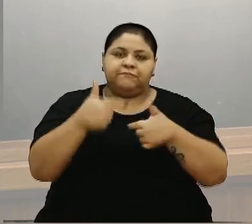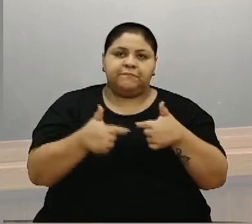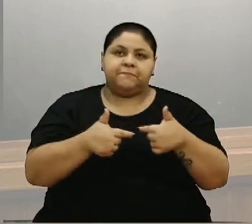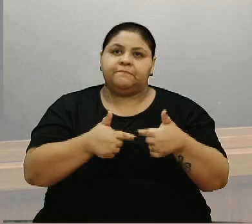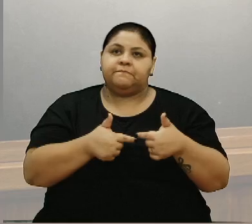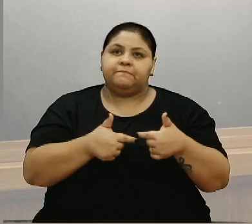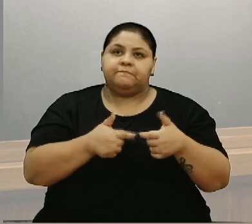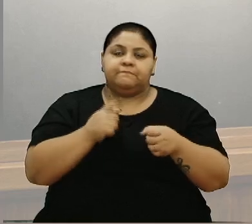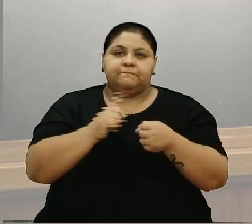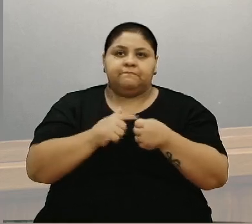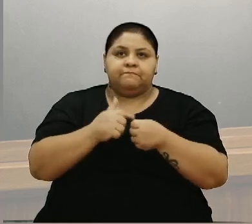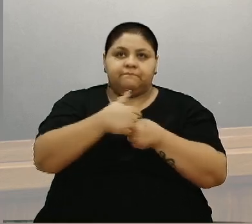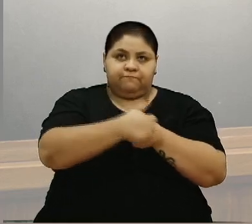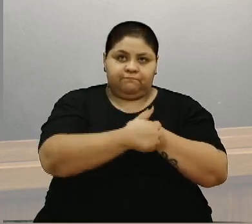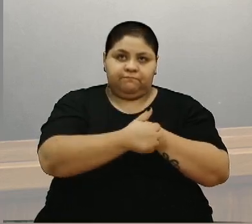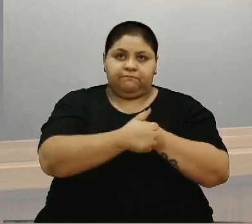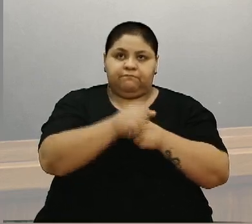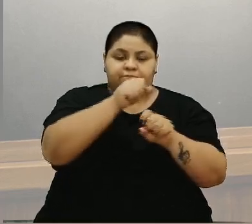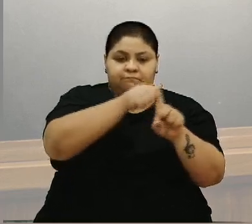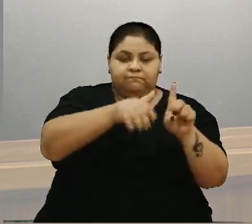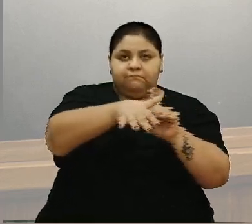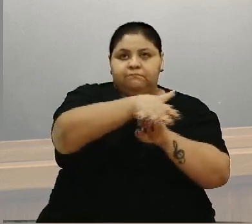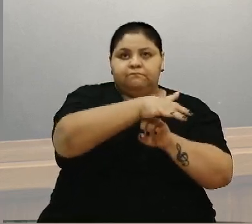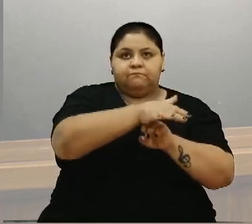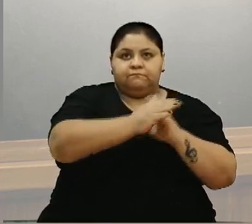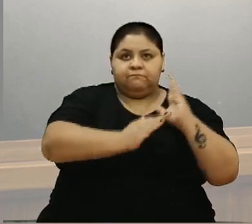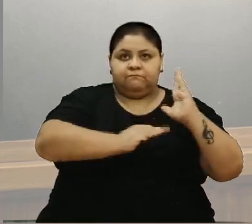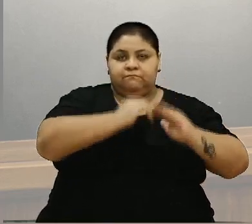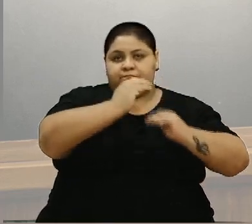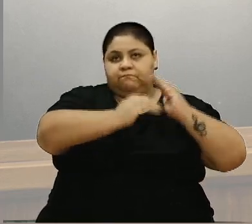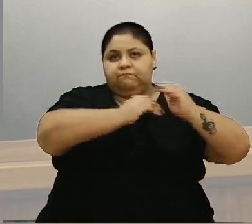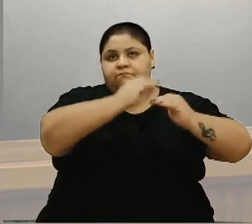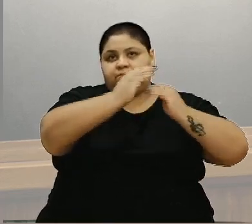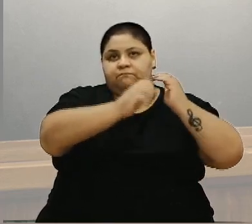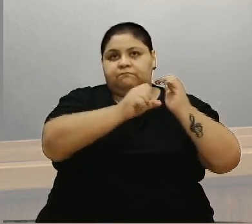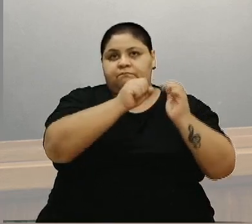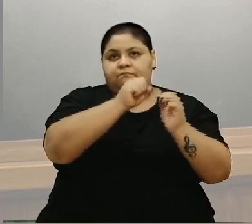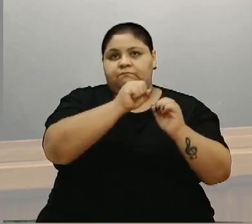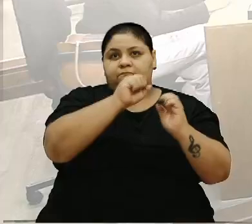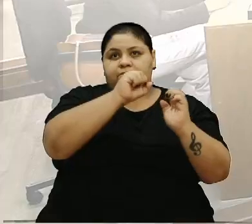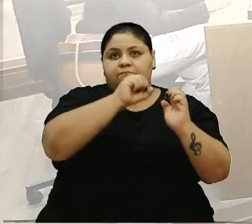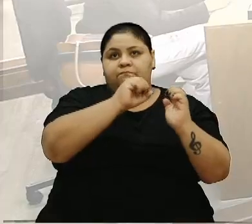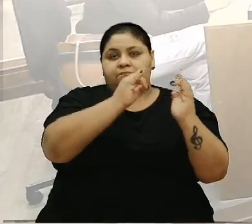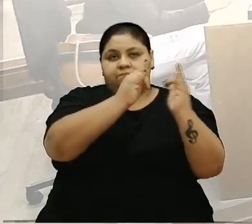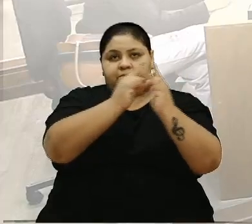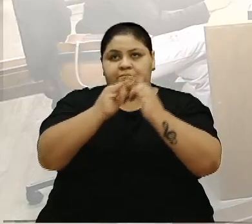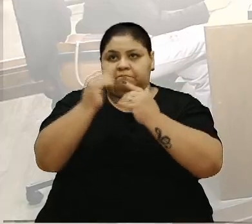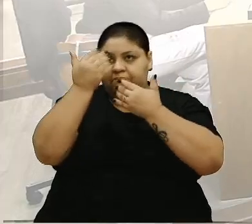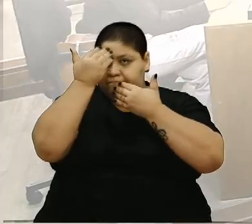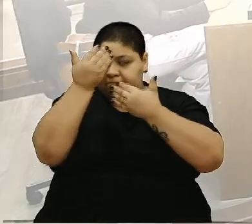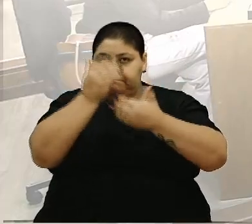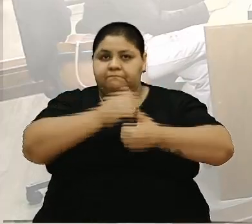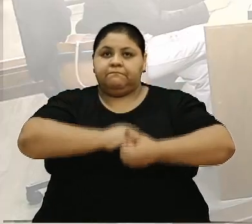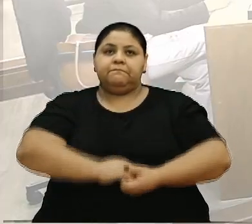na cidade e pelo trabalho social desenvolvido pelo Senai. Muito obrigada.